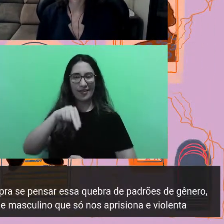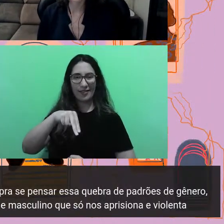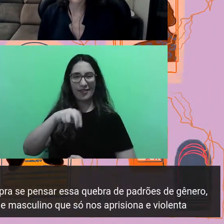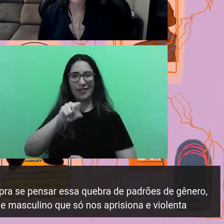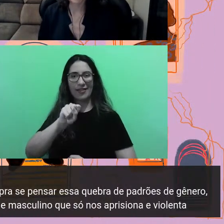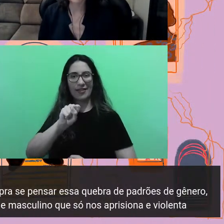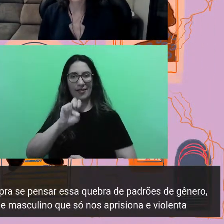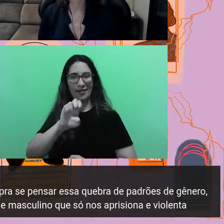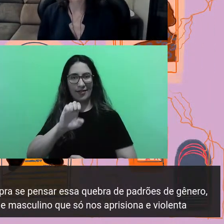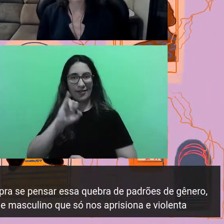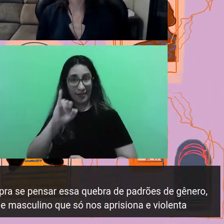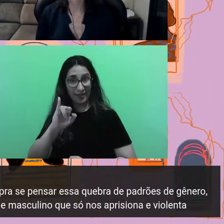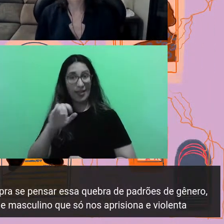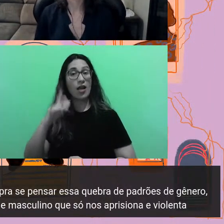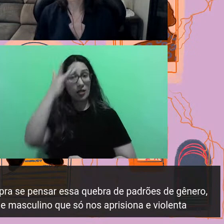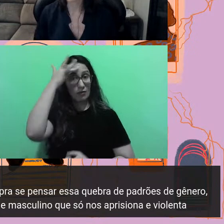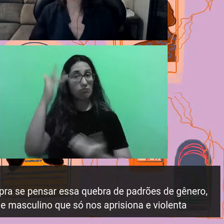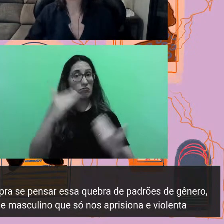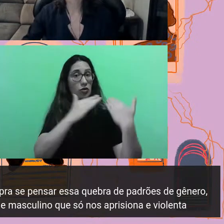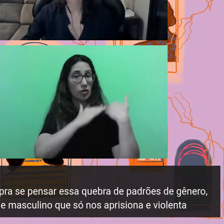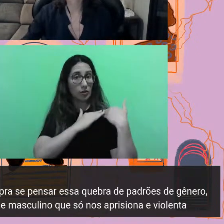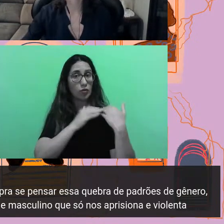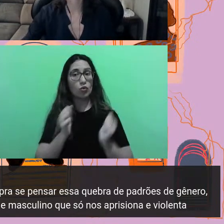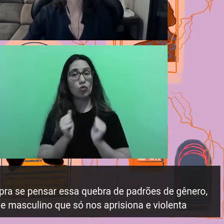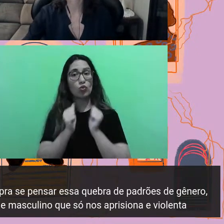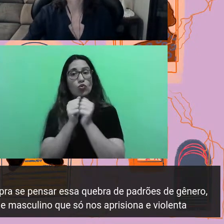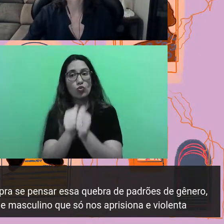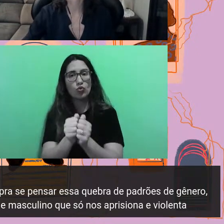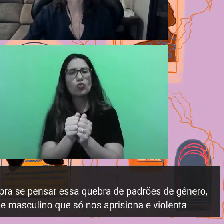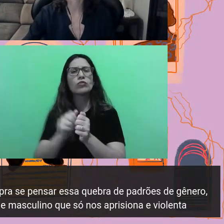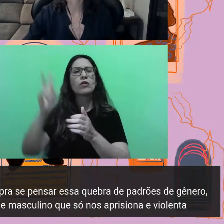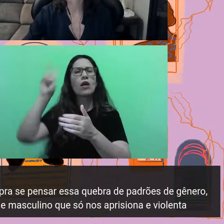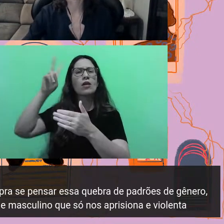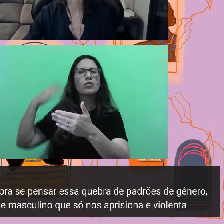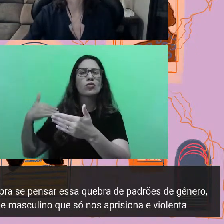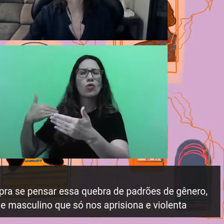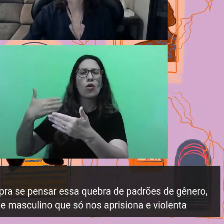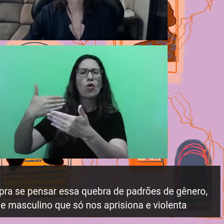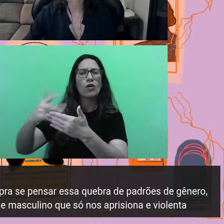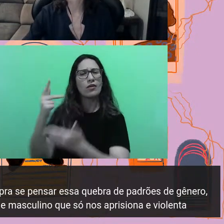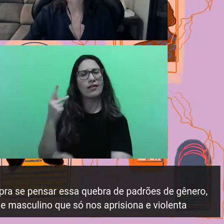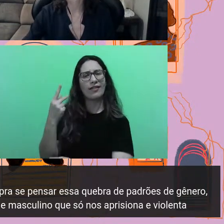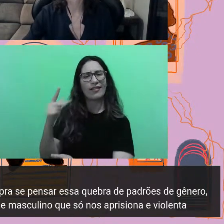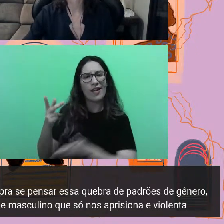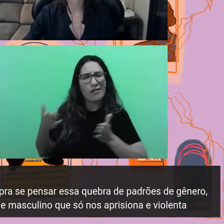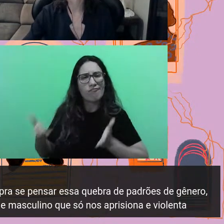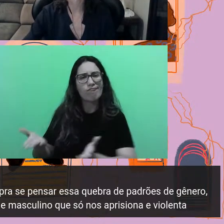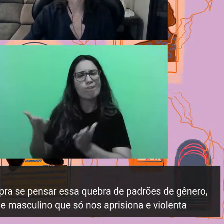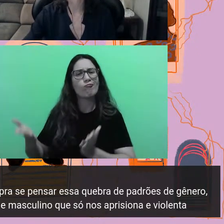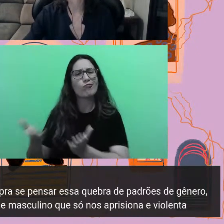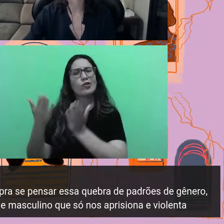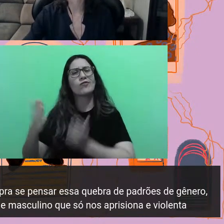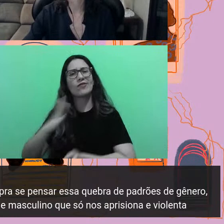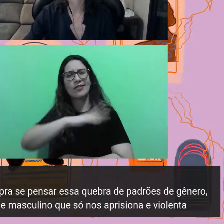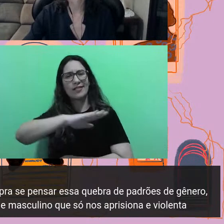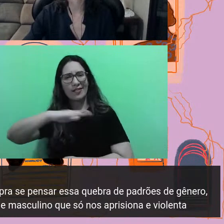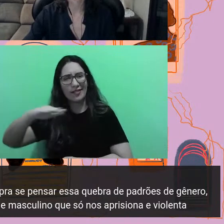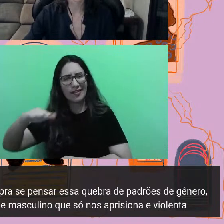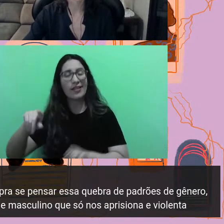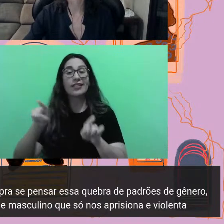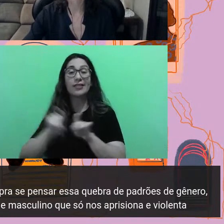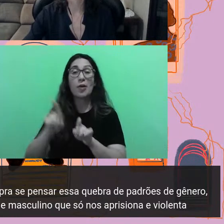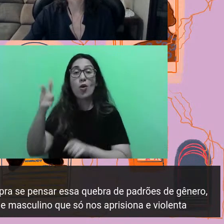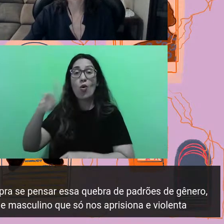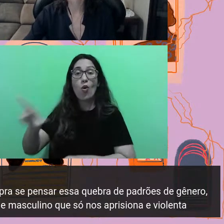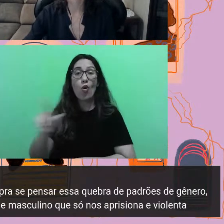responsável direto, né, pela realização do projeto, né, levando a história dele, motivando as crianças com a história dele e dos outros professores também,